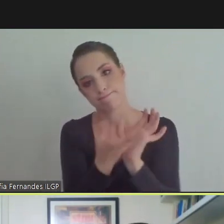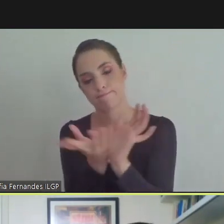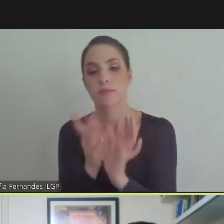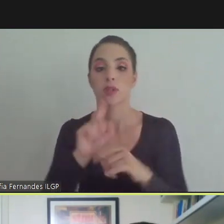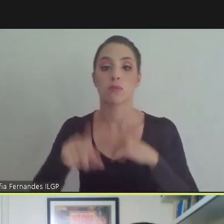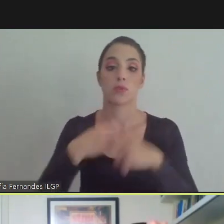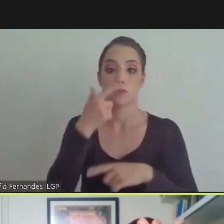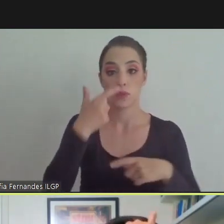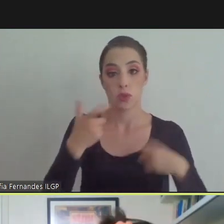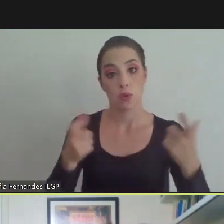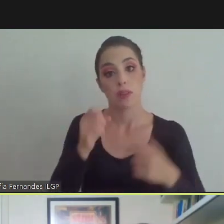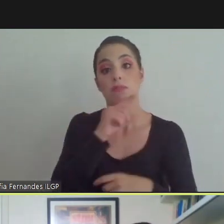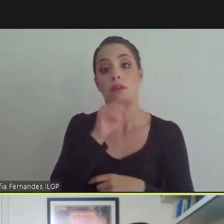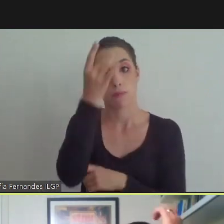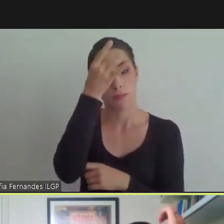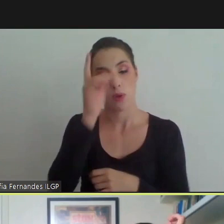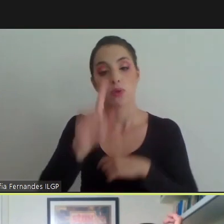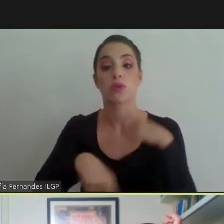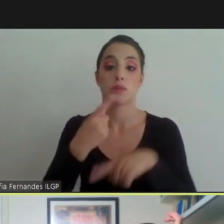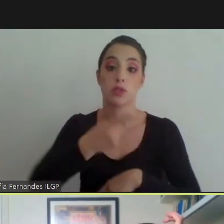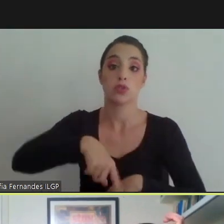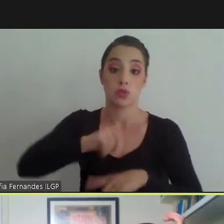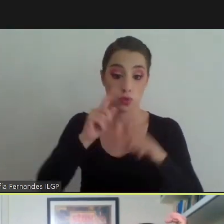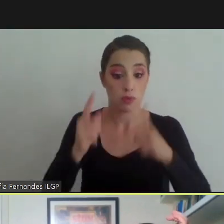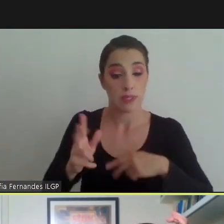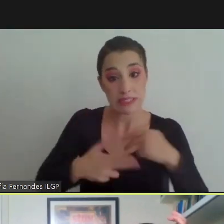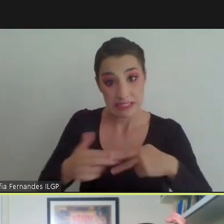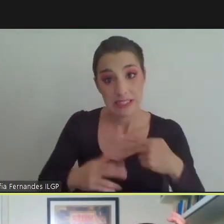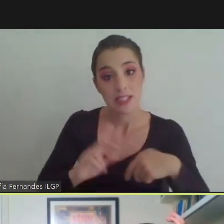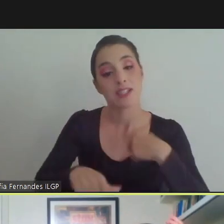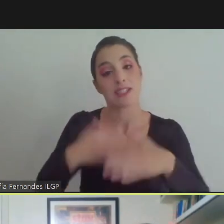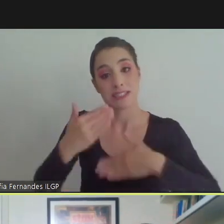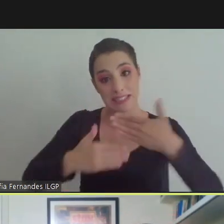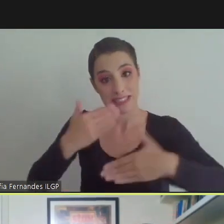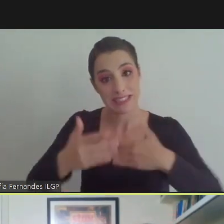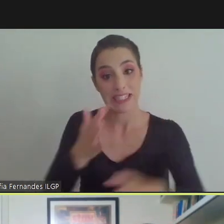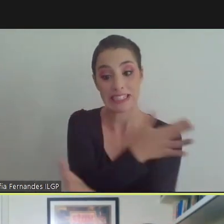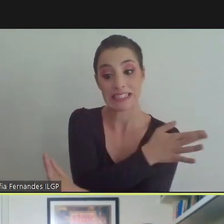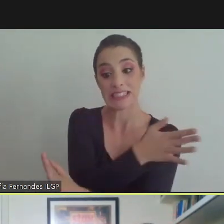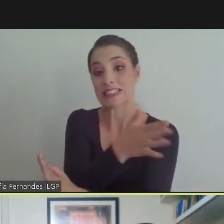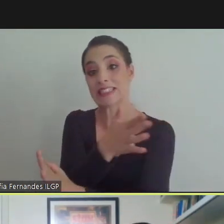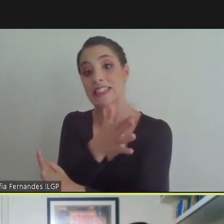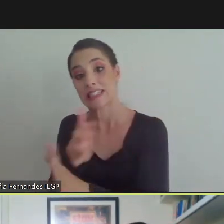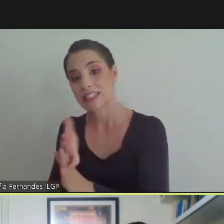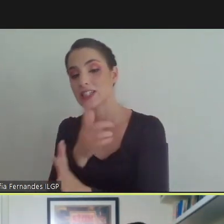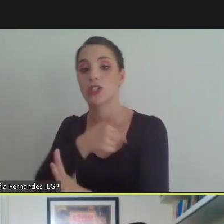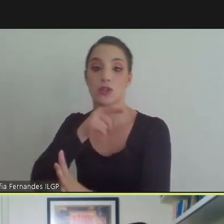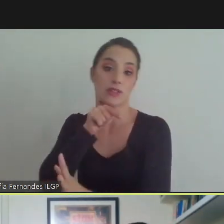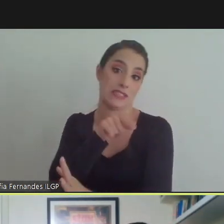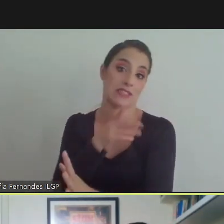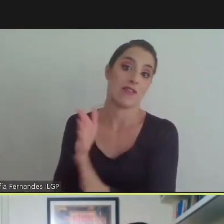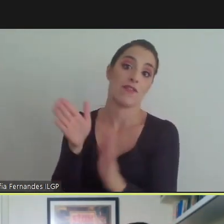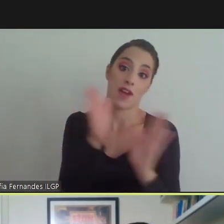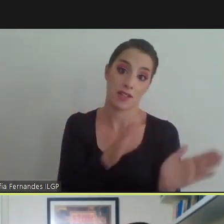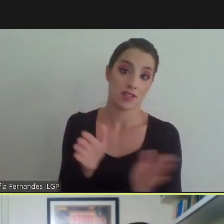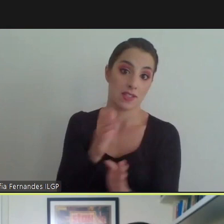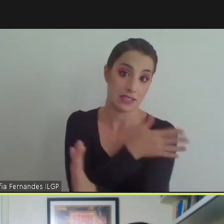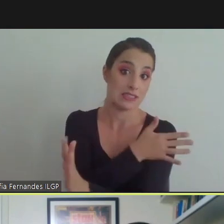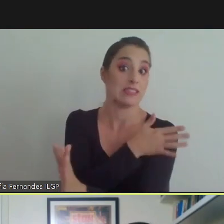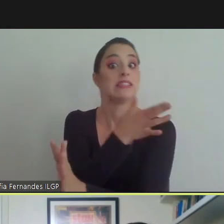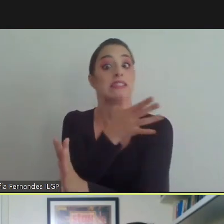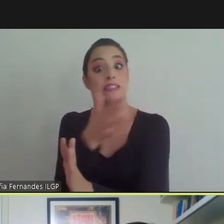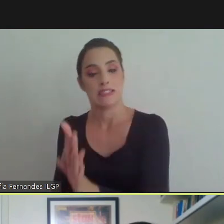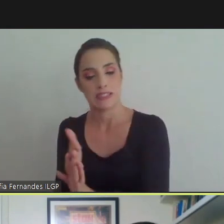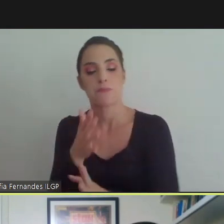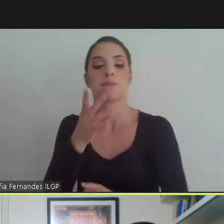vendidos e implementados, né? E agora a gente está efetivamente nessa etapa de implementação. E tem alguns desafios e oportunidades que eu acho que são bastante comuns, queria